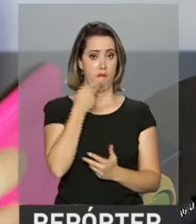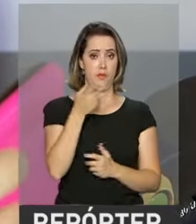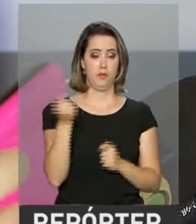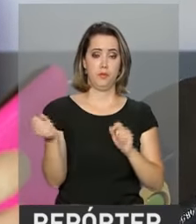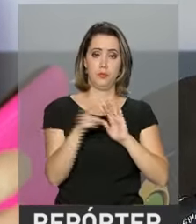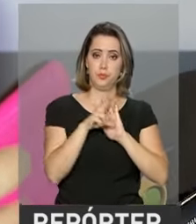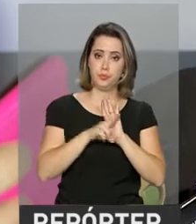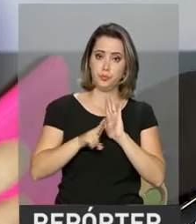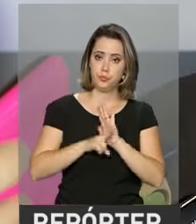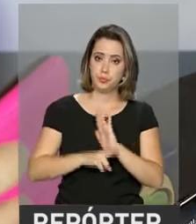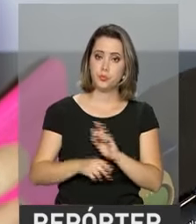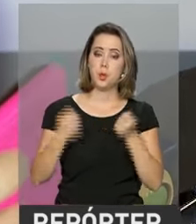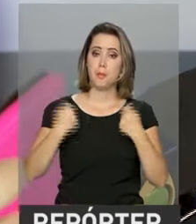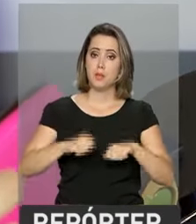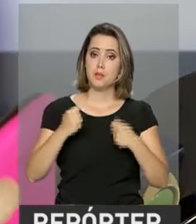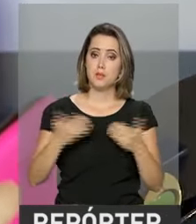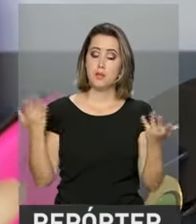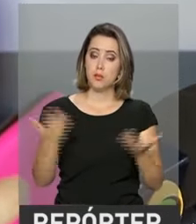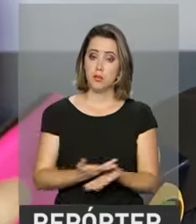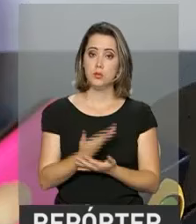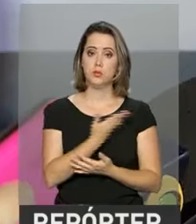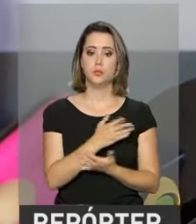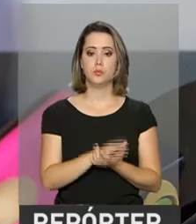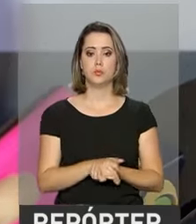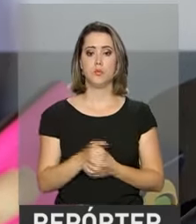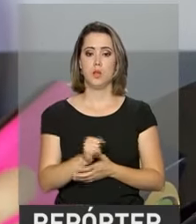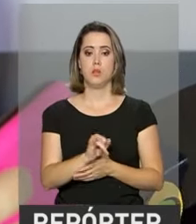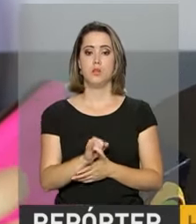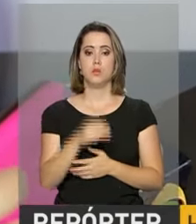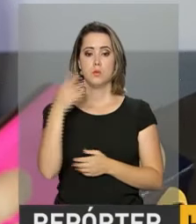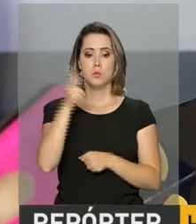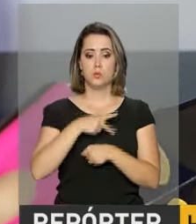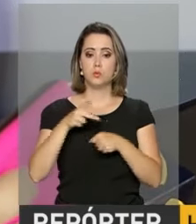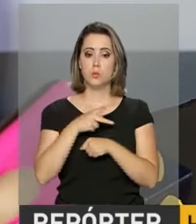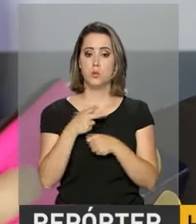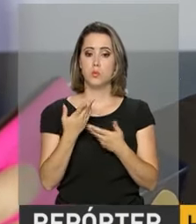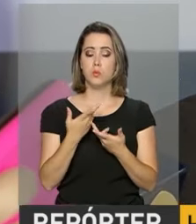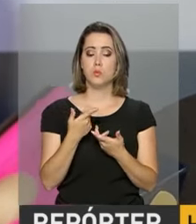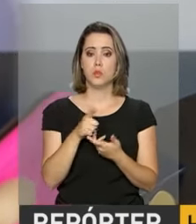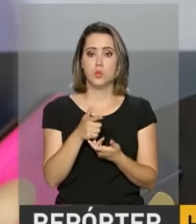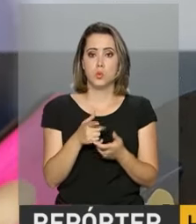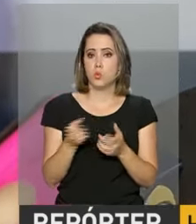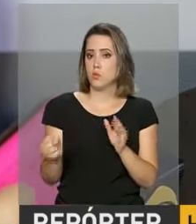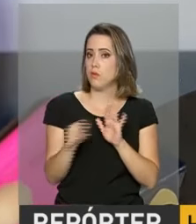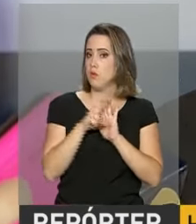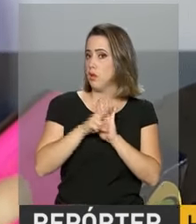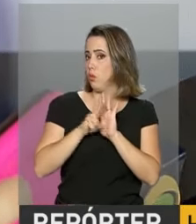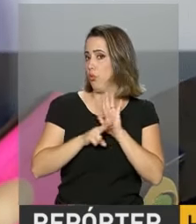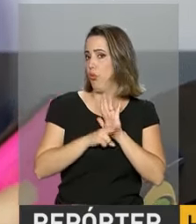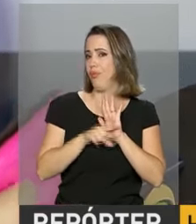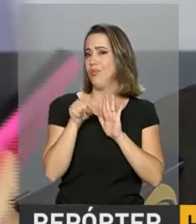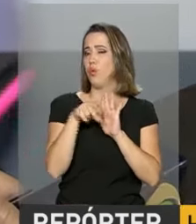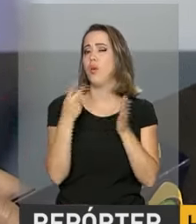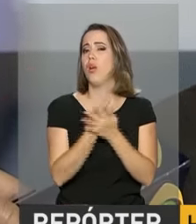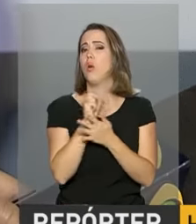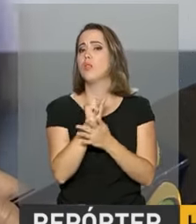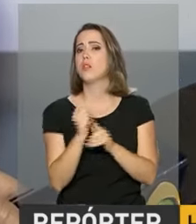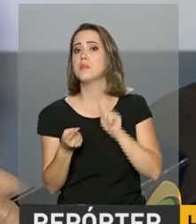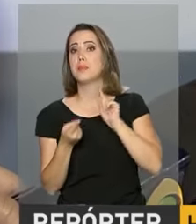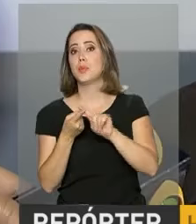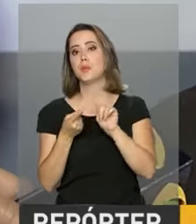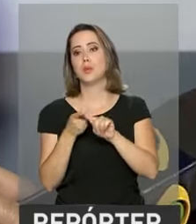é uma necessidade. Se o país não fizer uma reforma, no devido tempo, em primeiro lugar, as taxas de